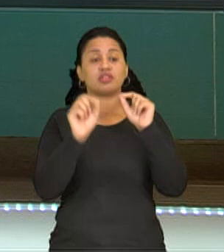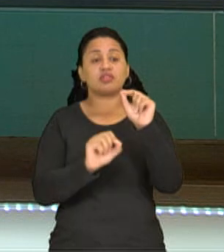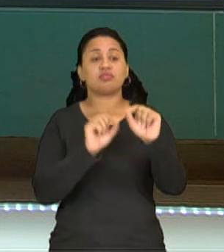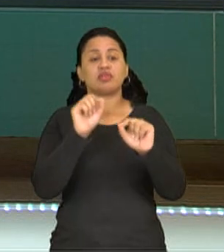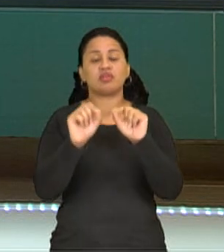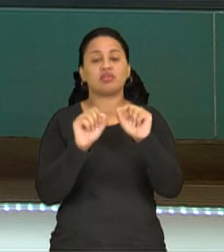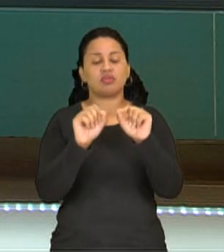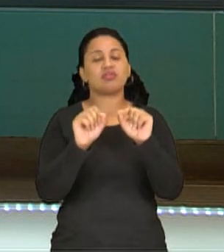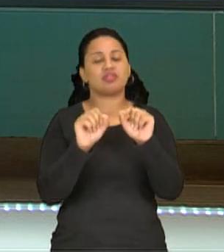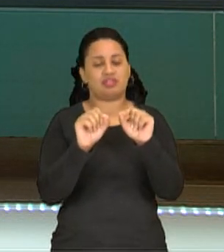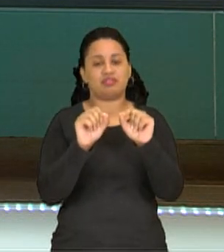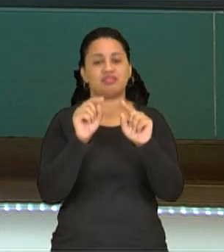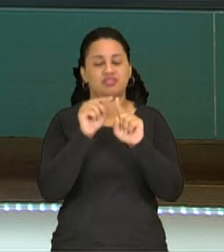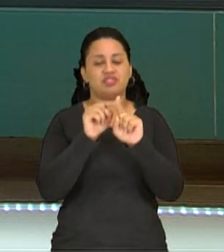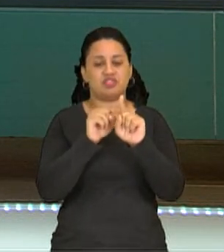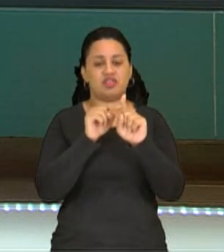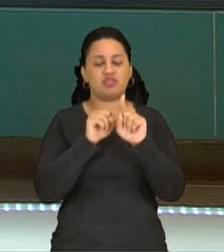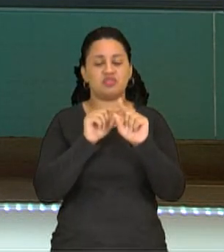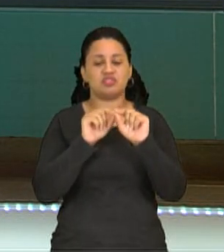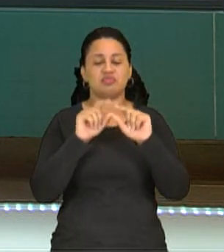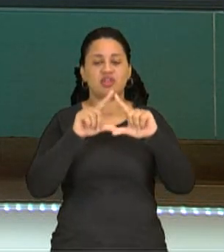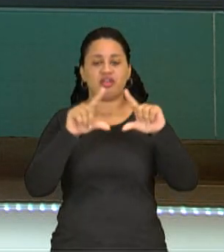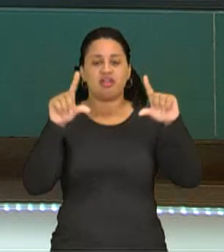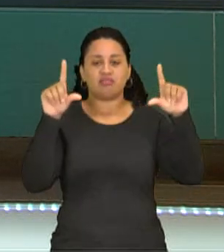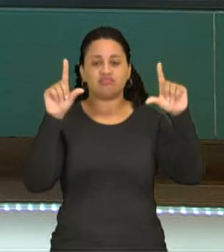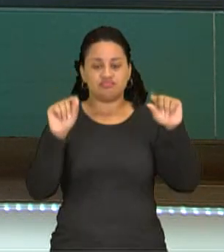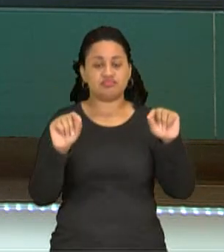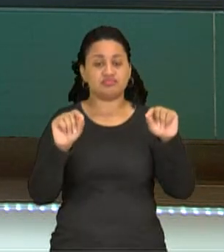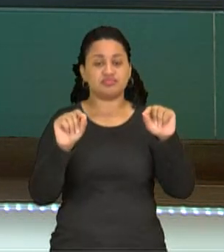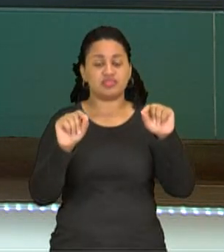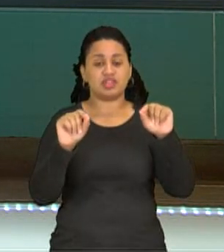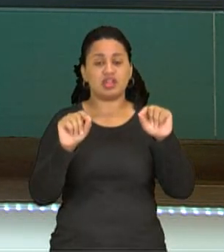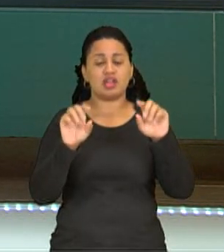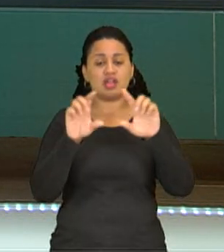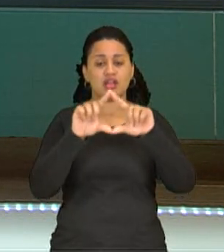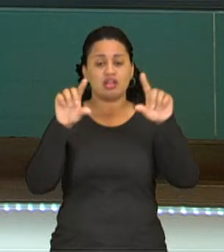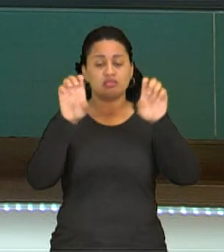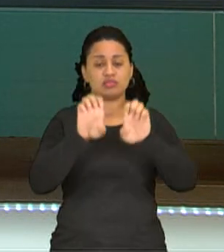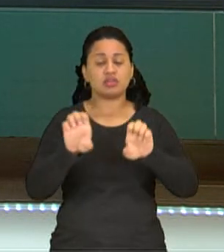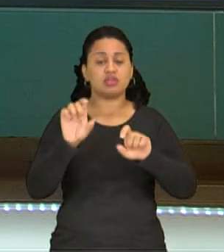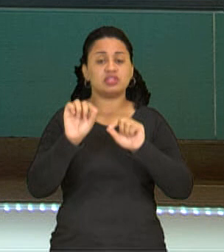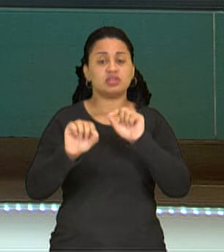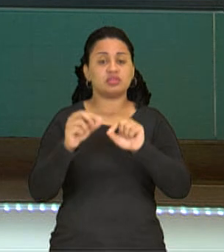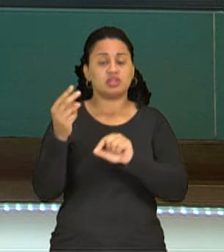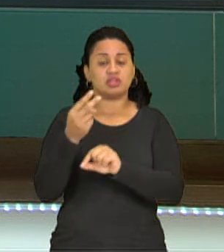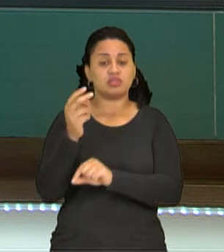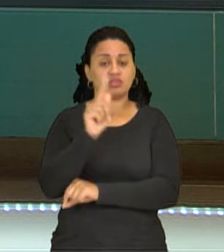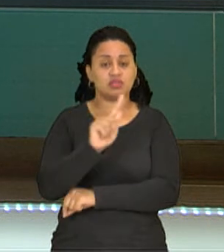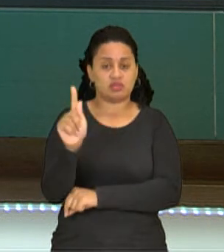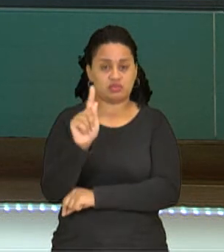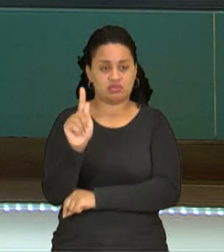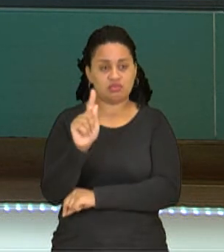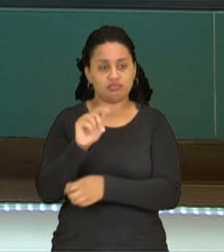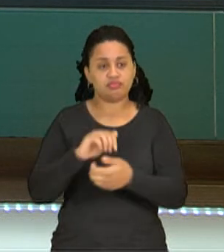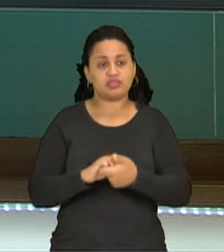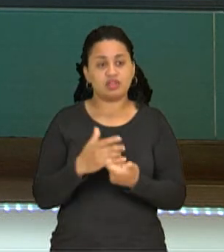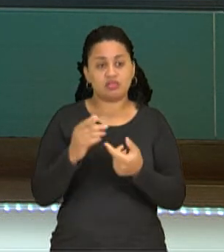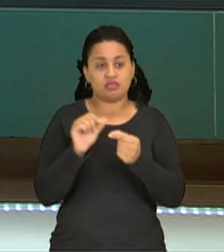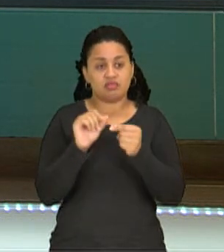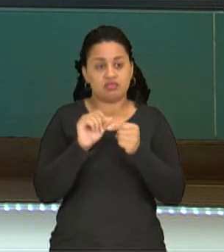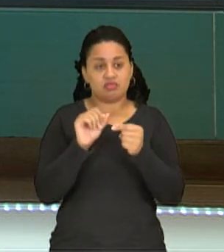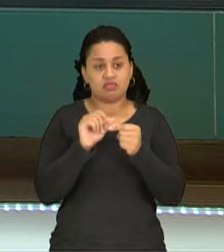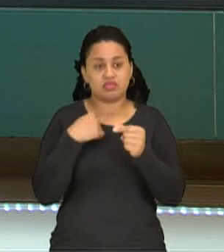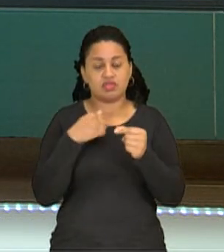caindo numa equação de segundo grau. Então, temos que passar o 10 para o outro lado e fazer igualdade zero para